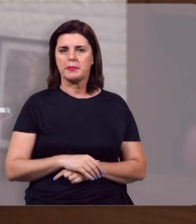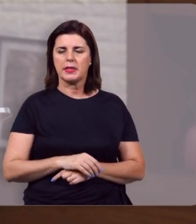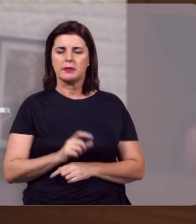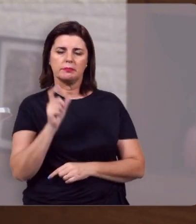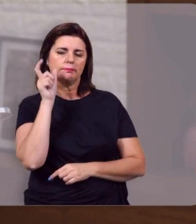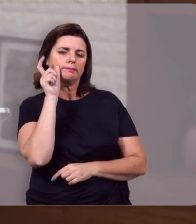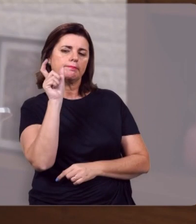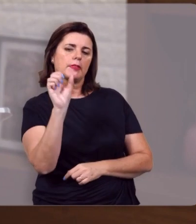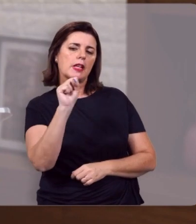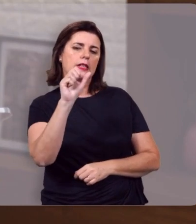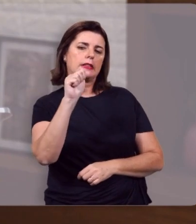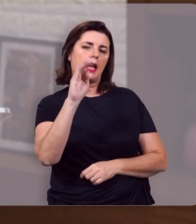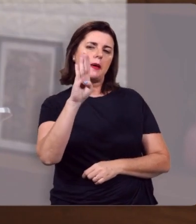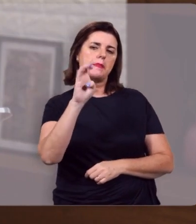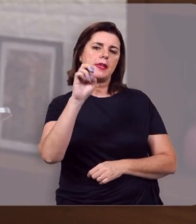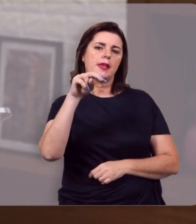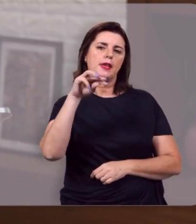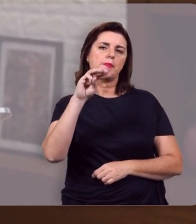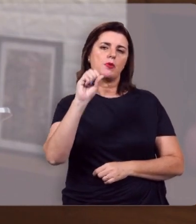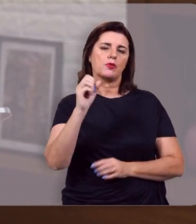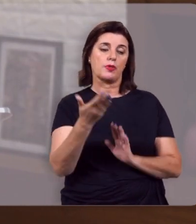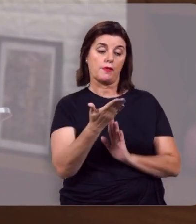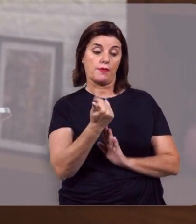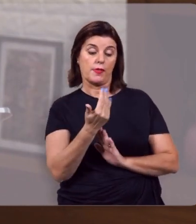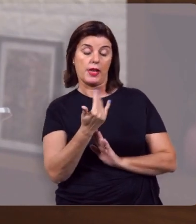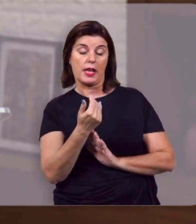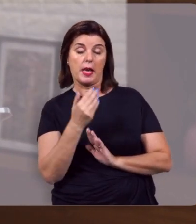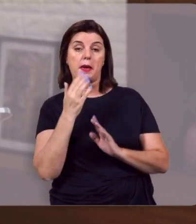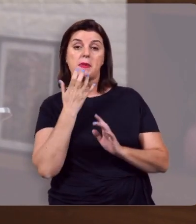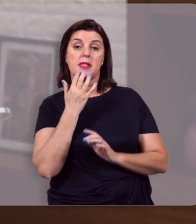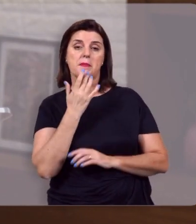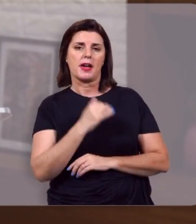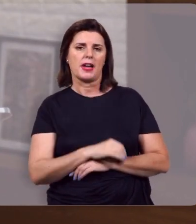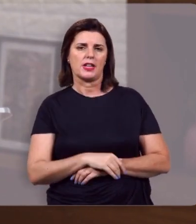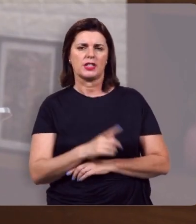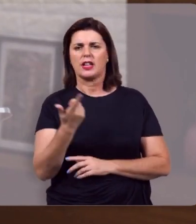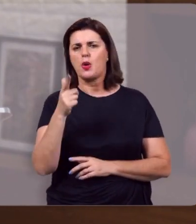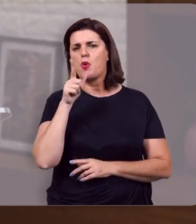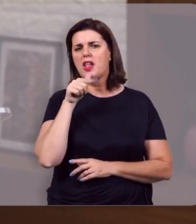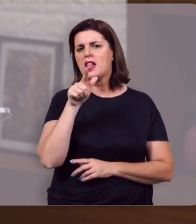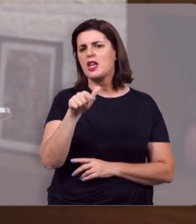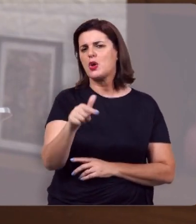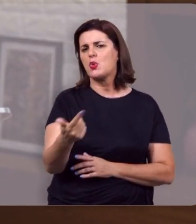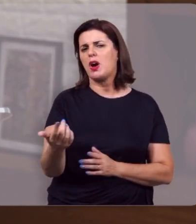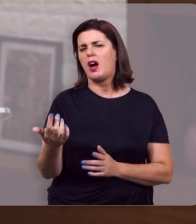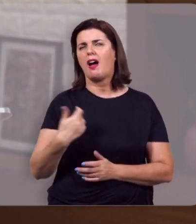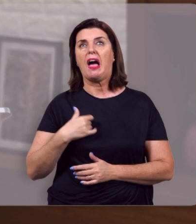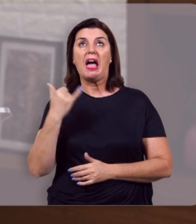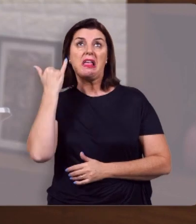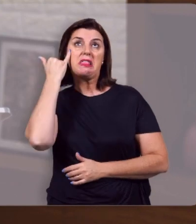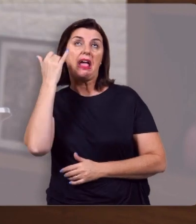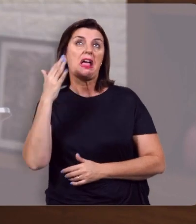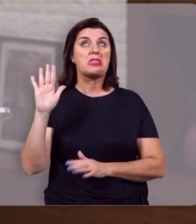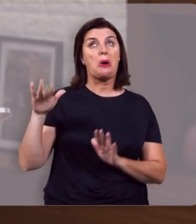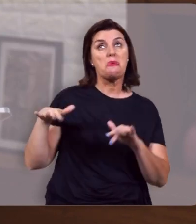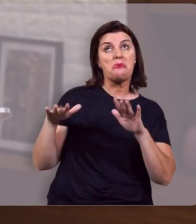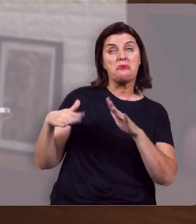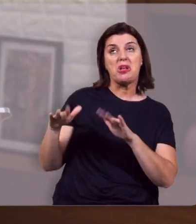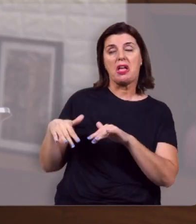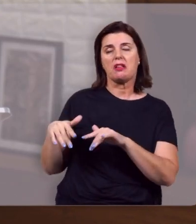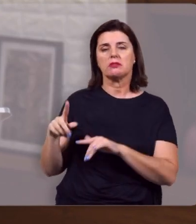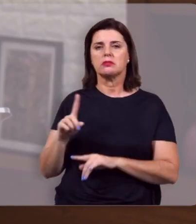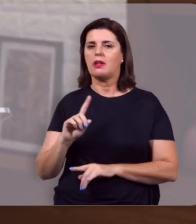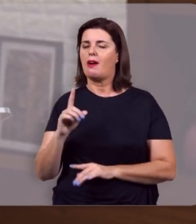é um termo exato, oriundo da matemática. Aqui não é a linguagem da conjectura